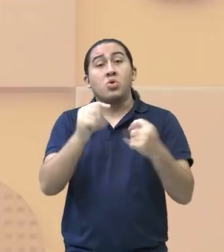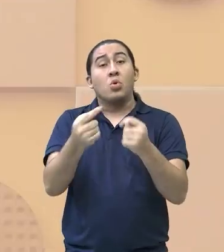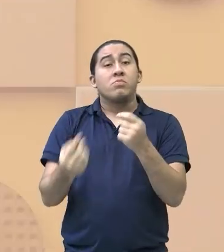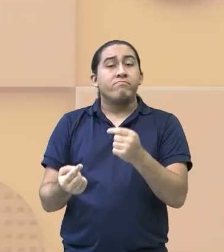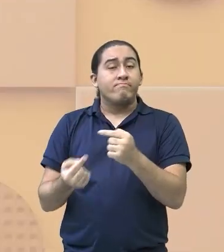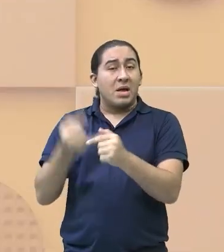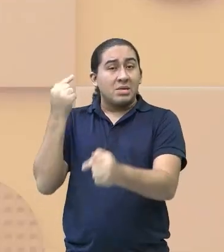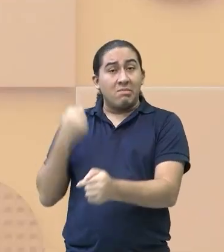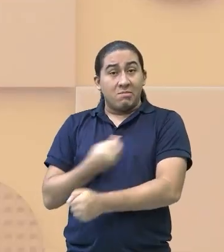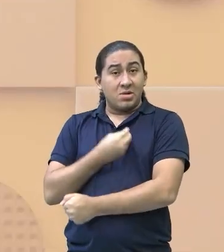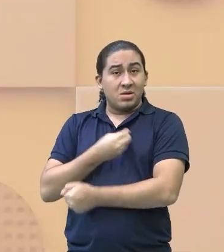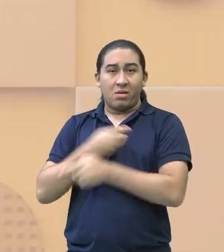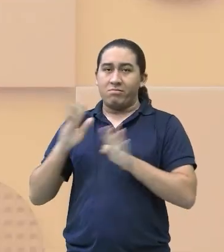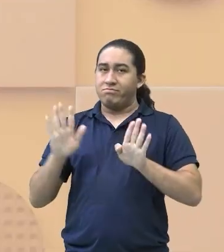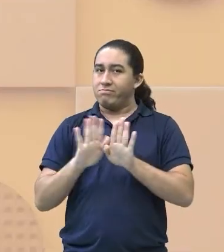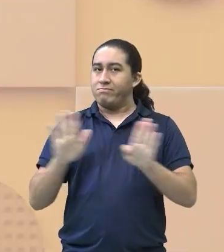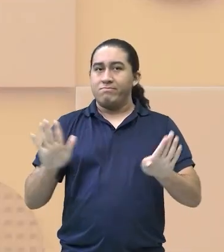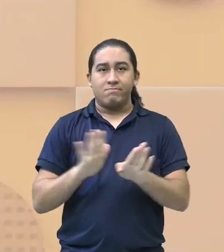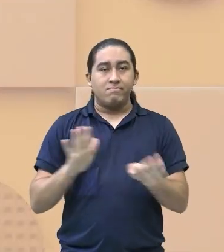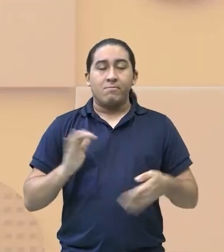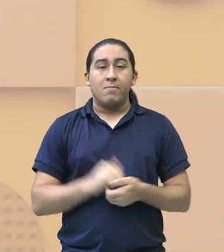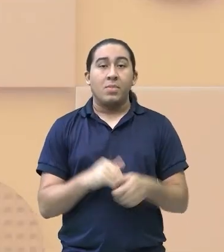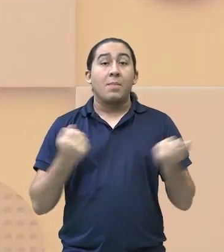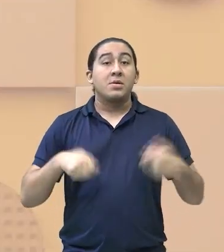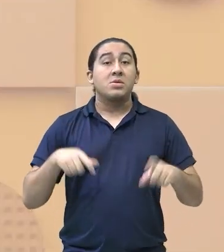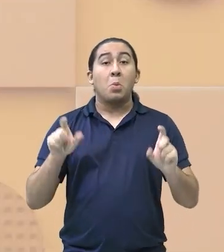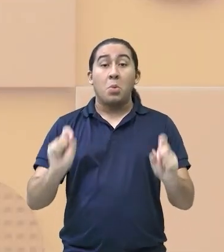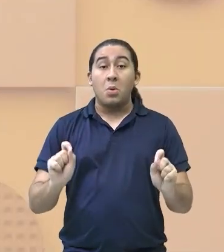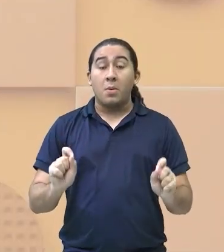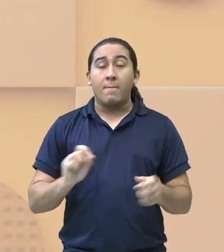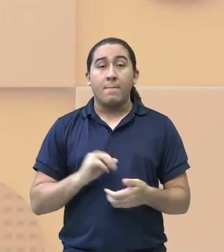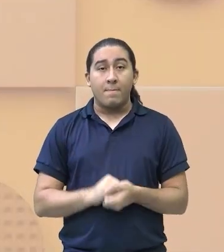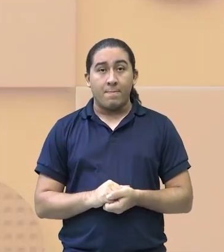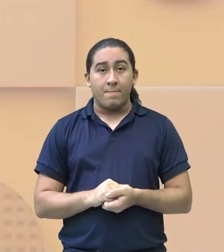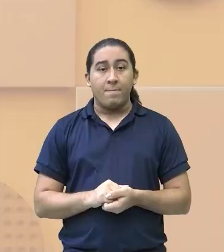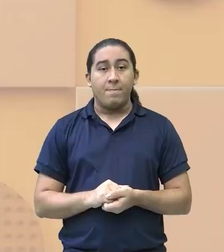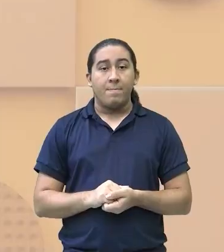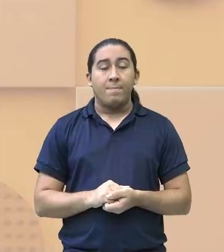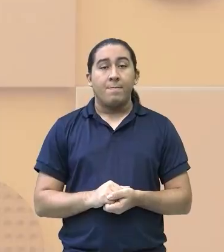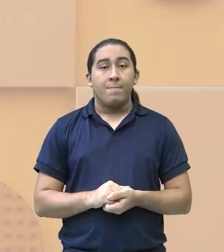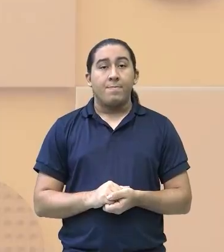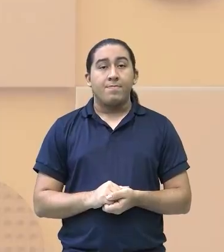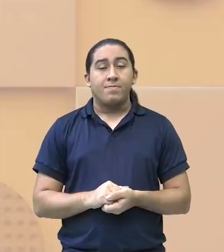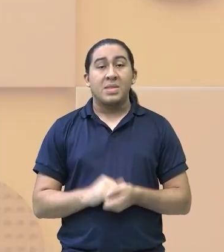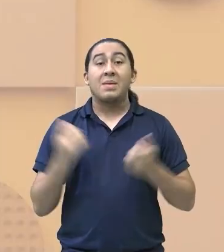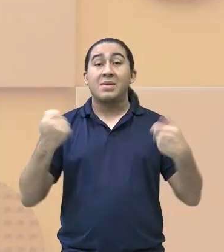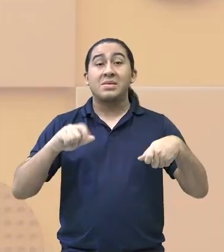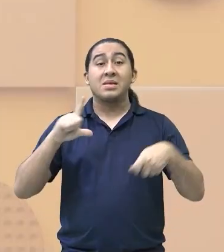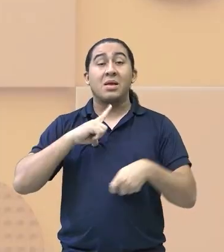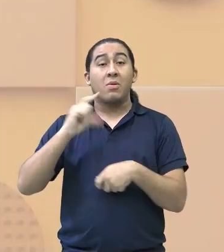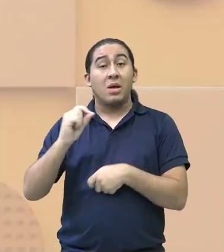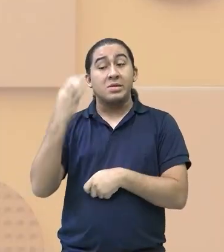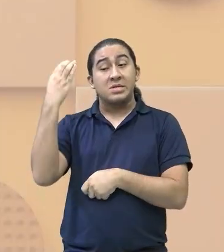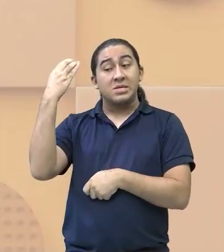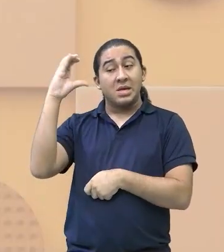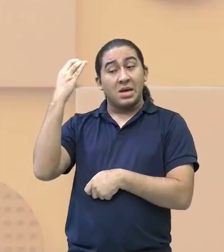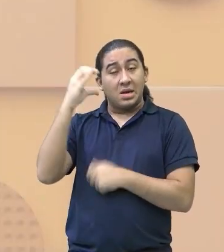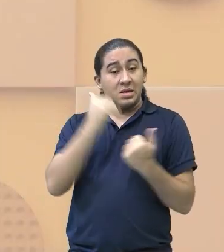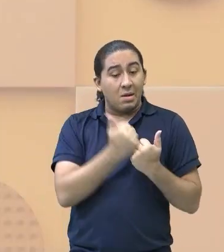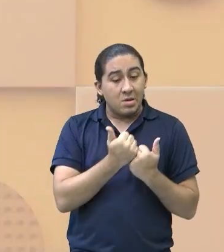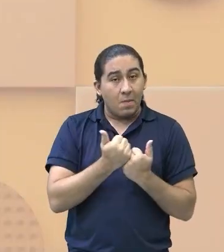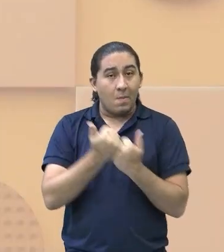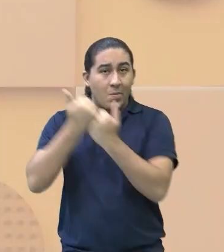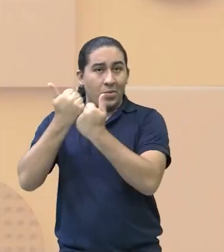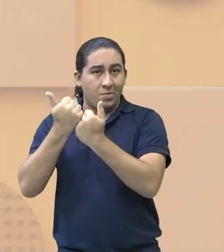gente sabe que não. Precisamos, então, o quê? Né? O historiador ele precisa de ciências auxiliares, que vão,